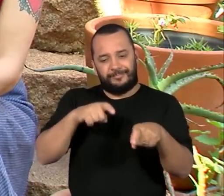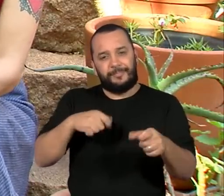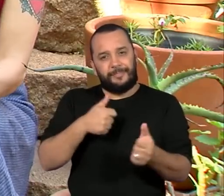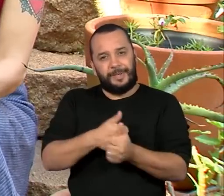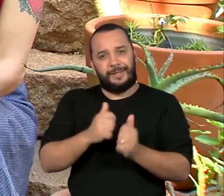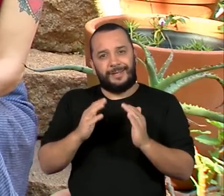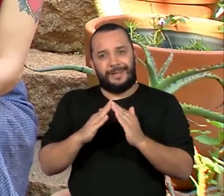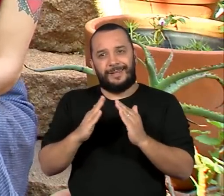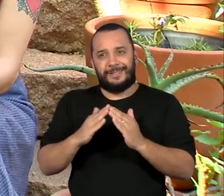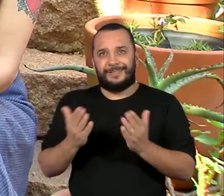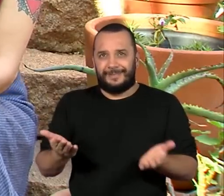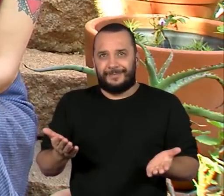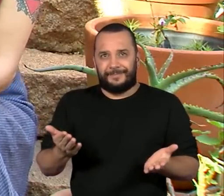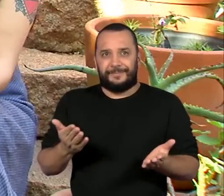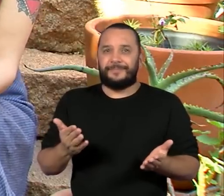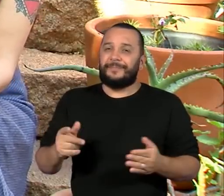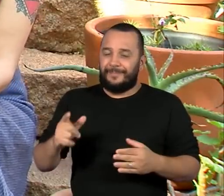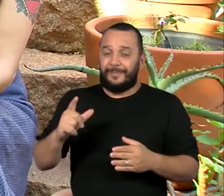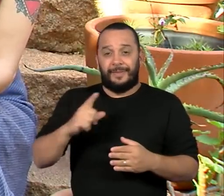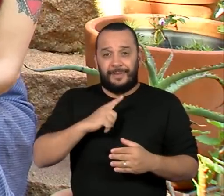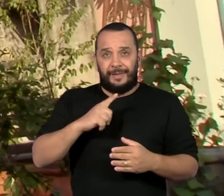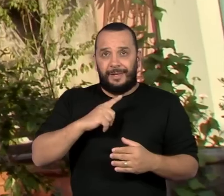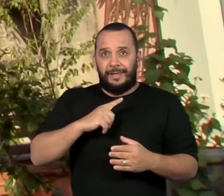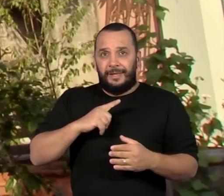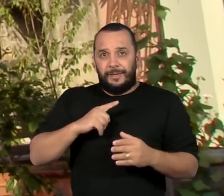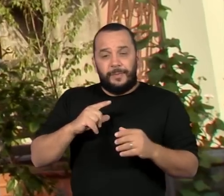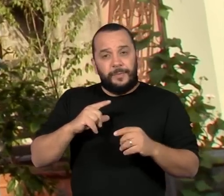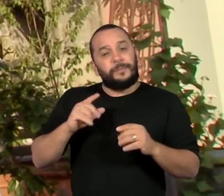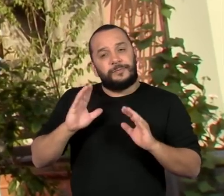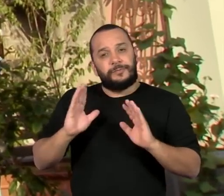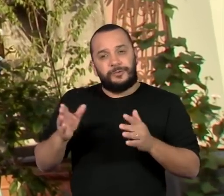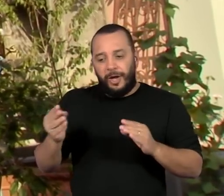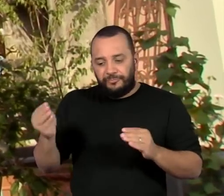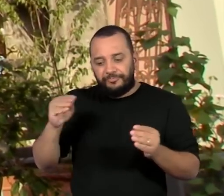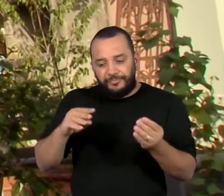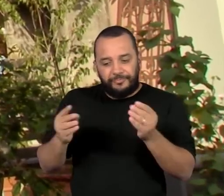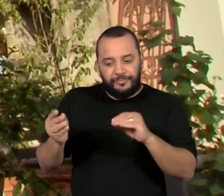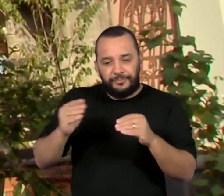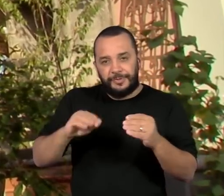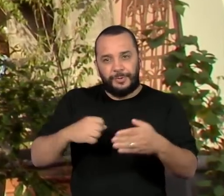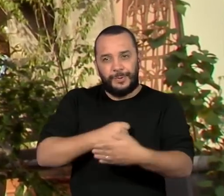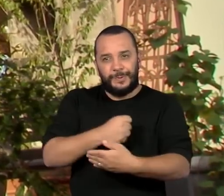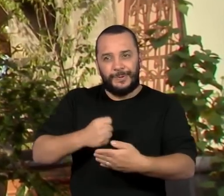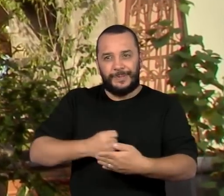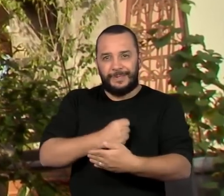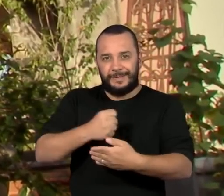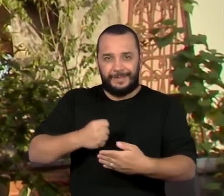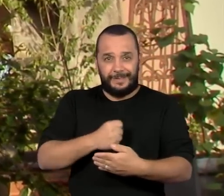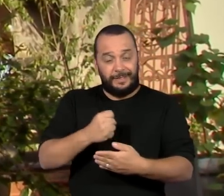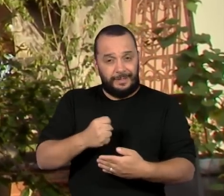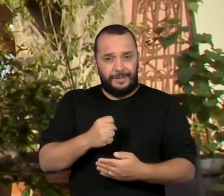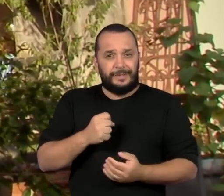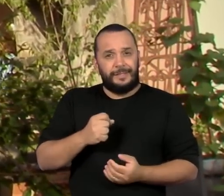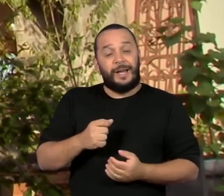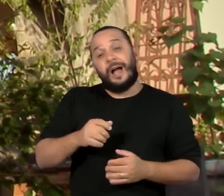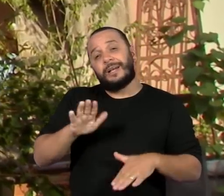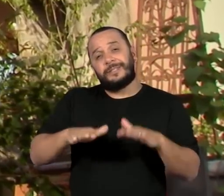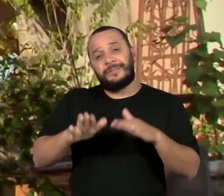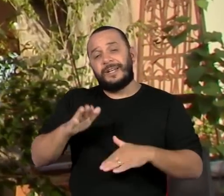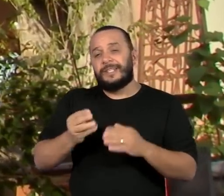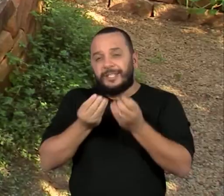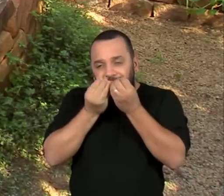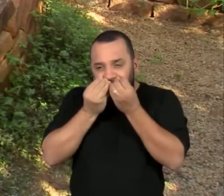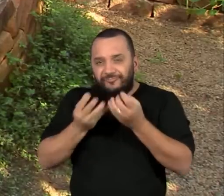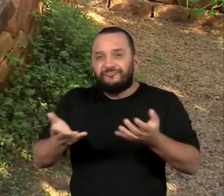cozinha com essa questão da origem do ingrediente. A gente tem aqui no Brasil muito essa conotação dessa coisa mais paisagística, né?